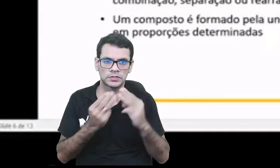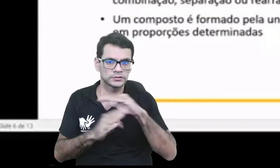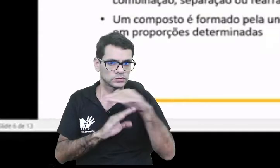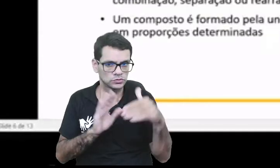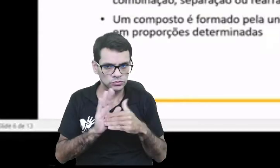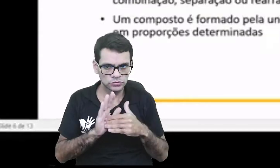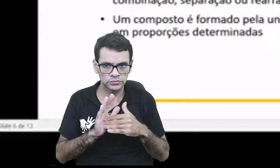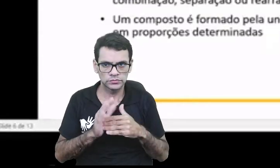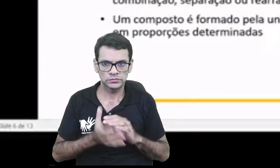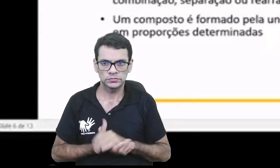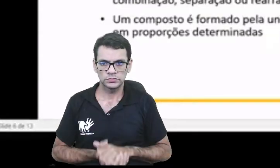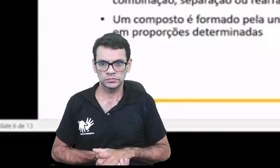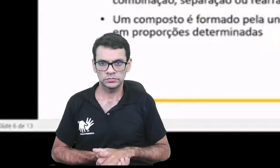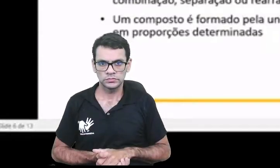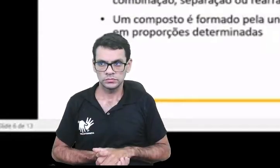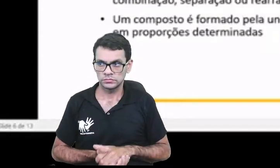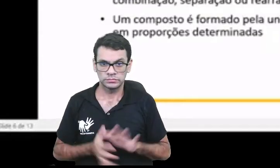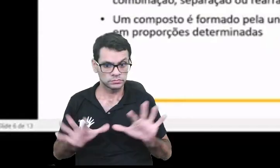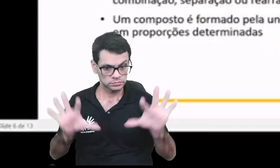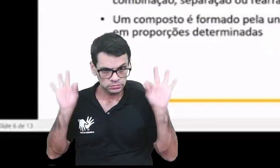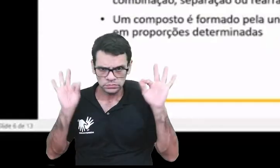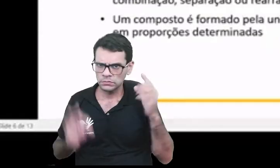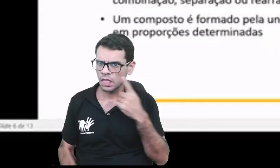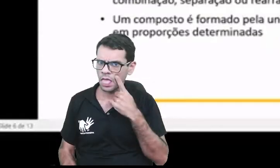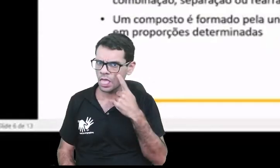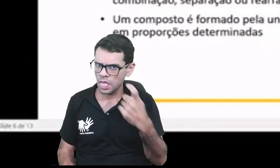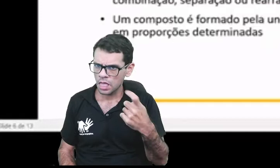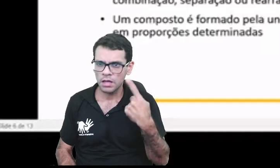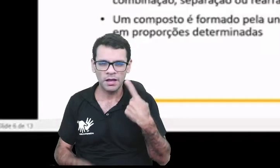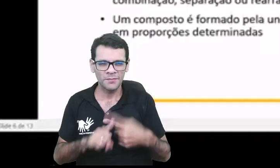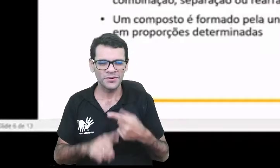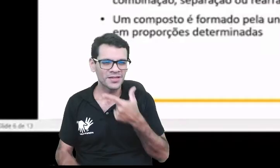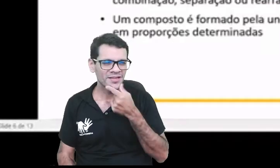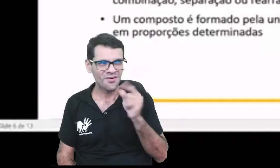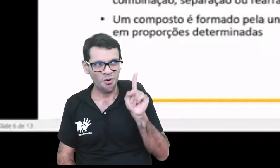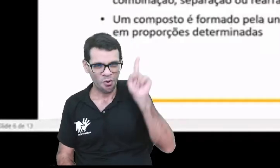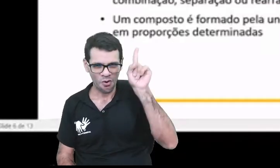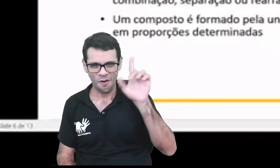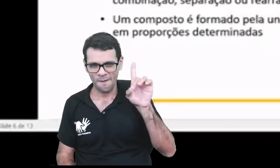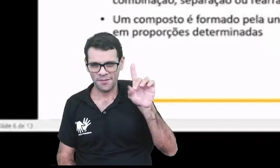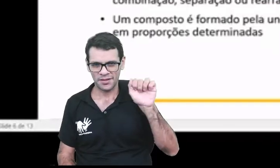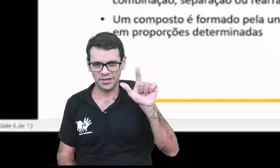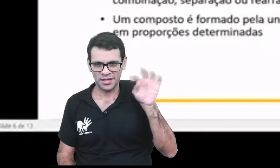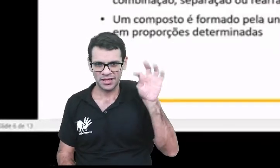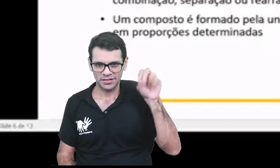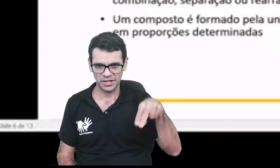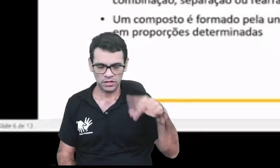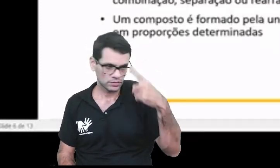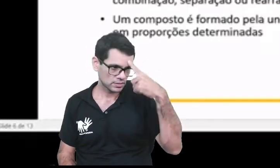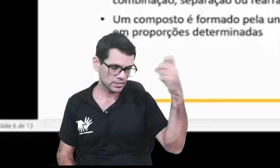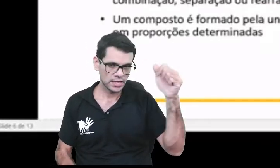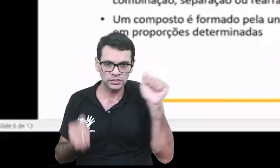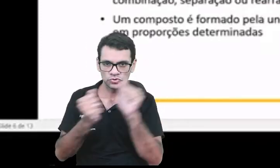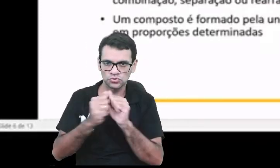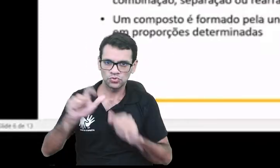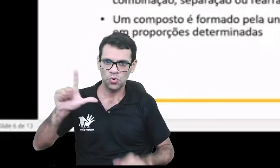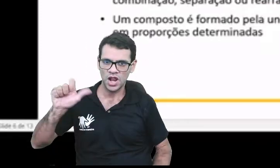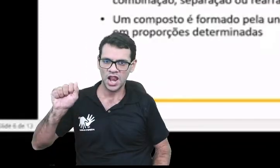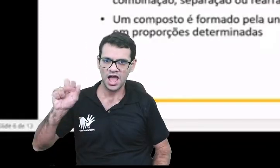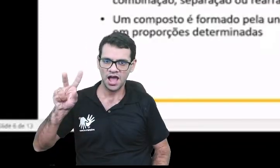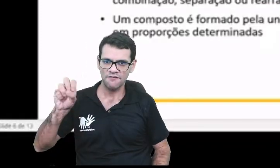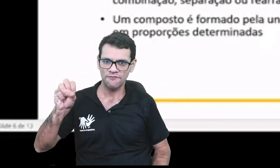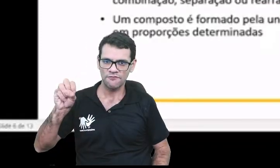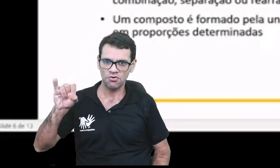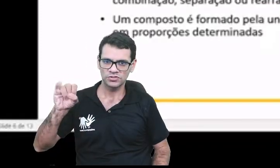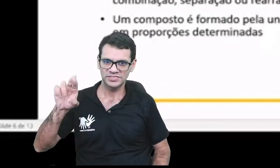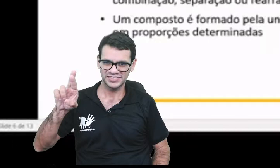Isso foi uma descoberta muito interessante, porque ele conseguiu, né, junto com as ideias de Lavoisier também,